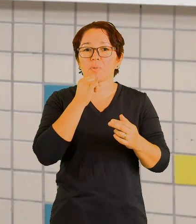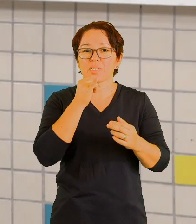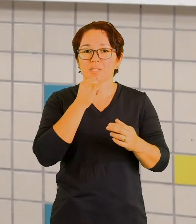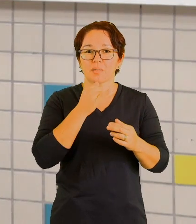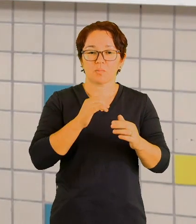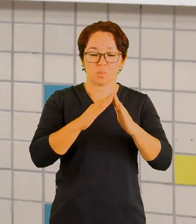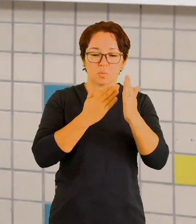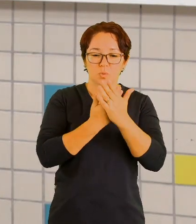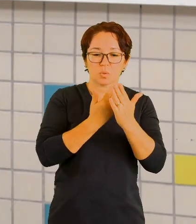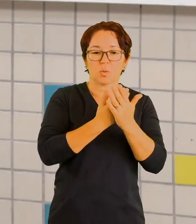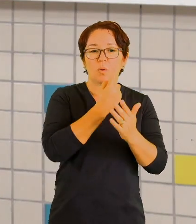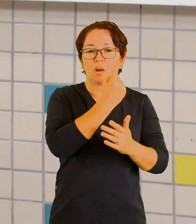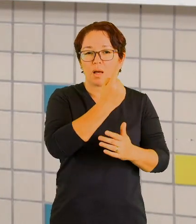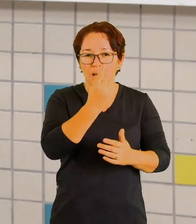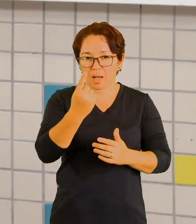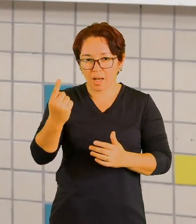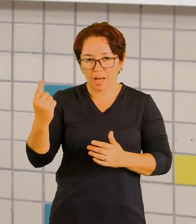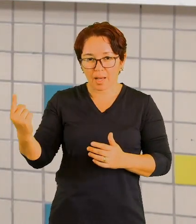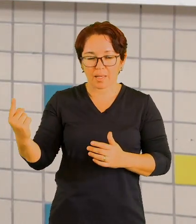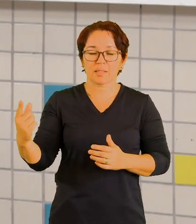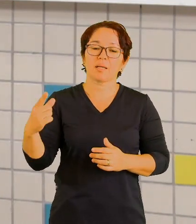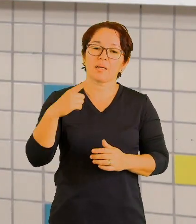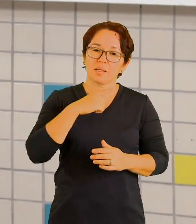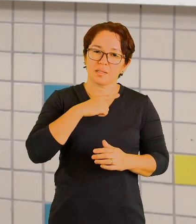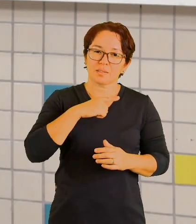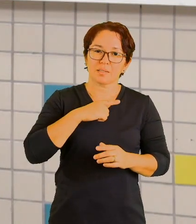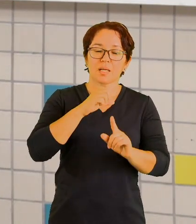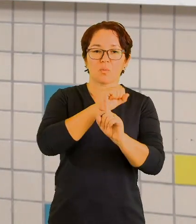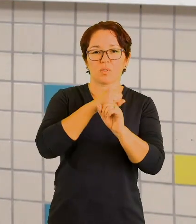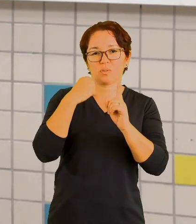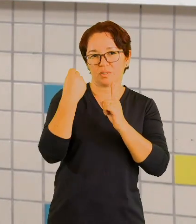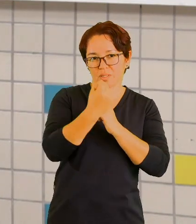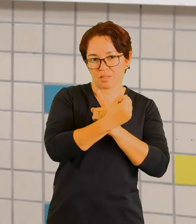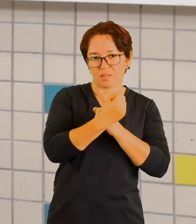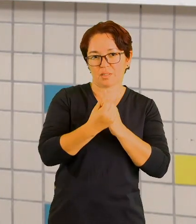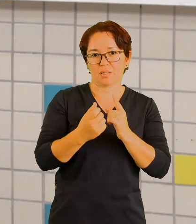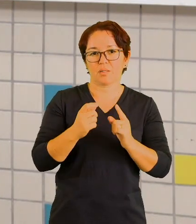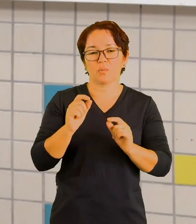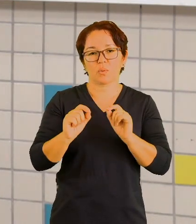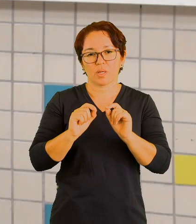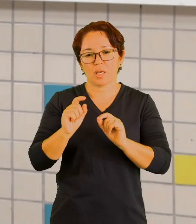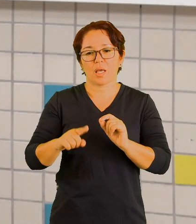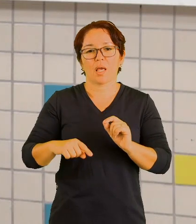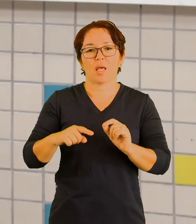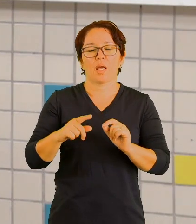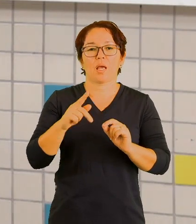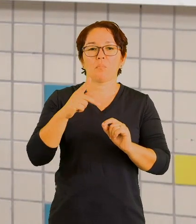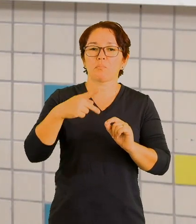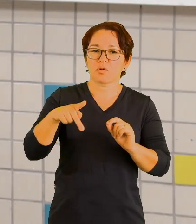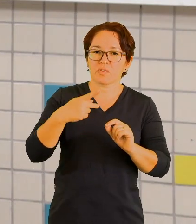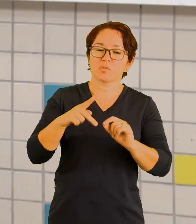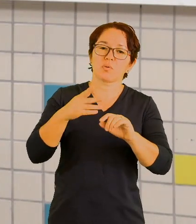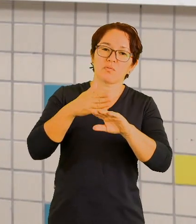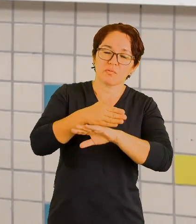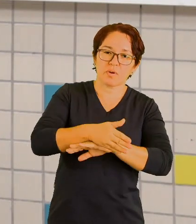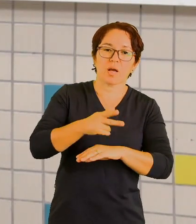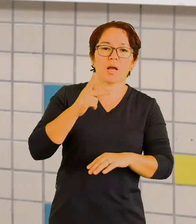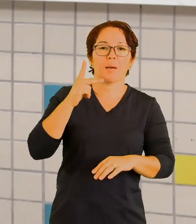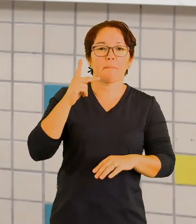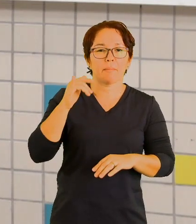dos professores, estudantes, quanto dos pais. E essa associação ajuda na elaboração do